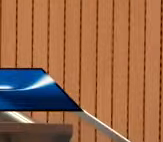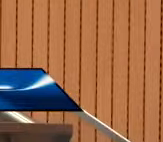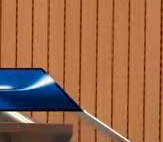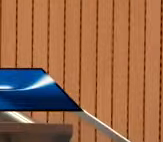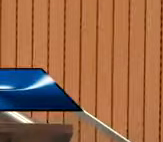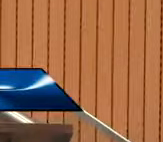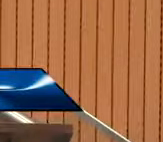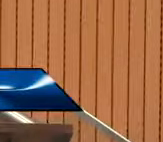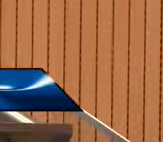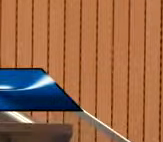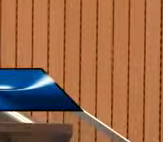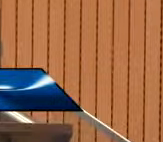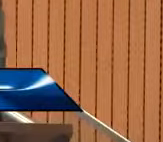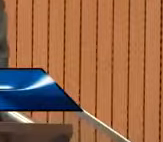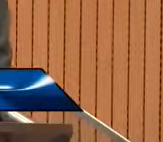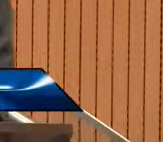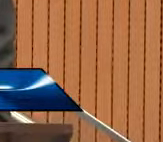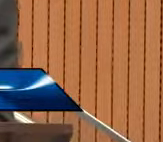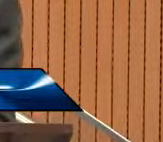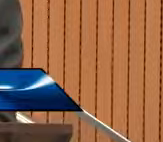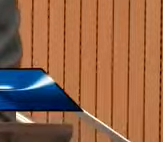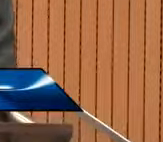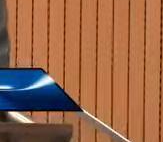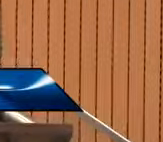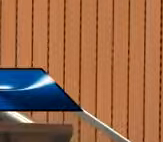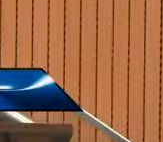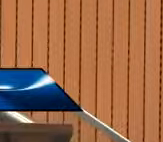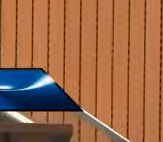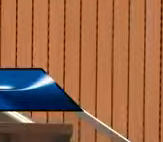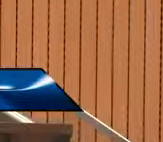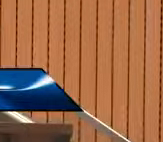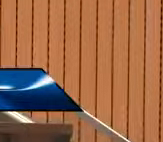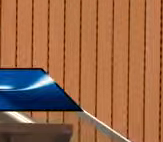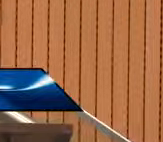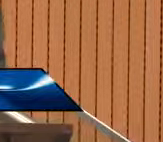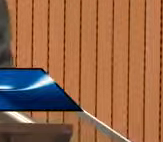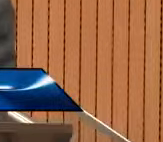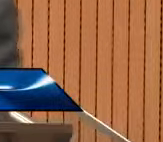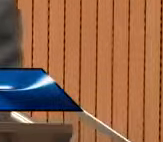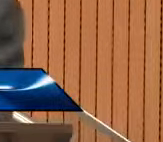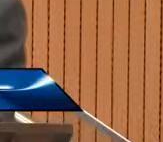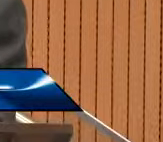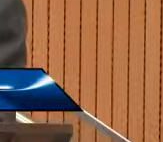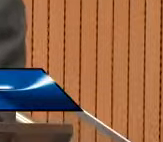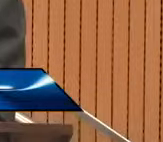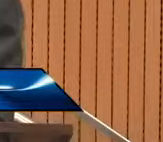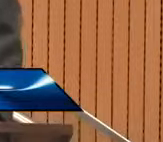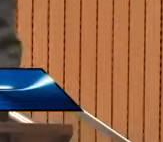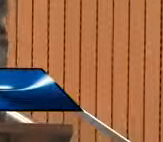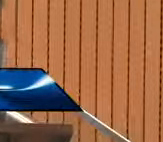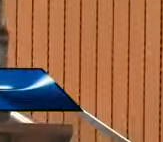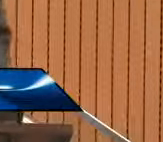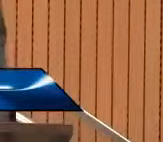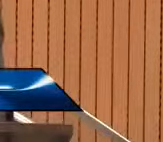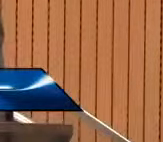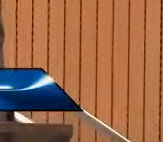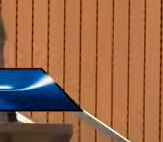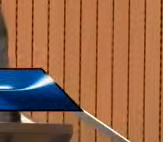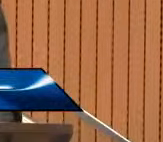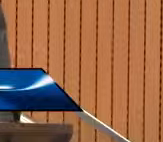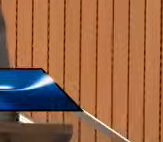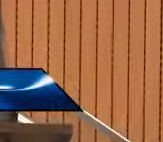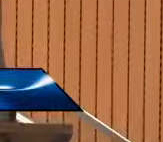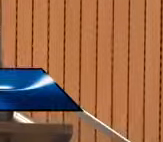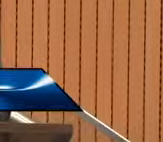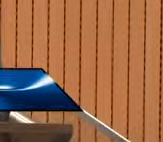nada todos aqui eu chegamos onde chegamos os advogados o economista como eu é cada um aqui na profissão